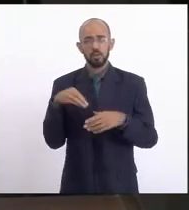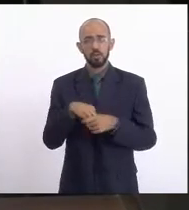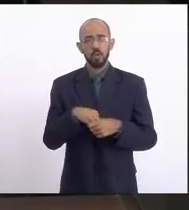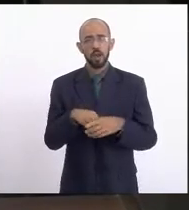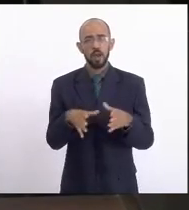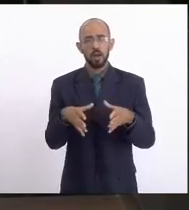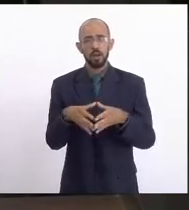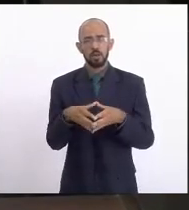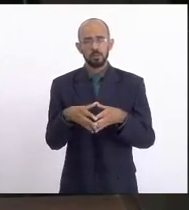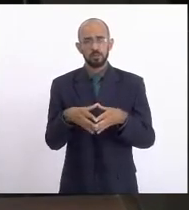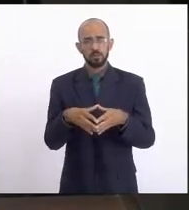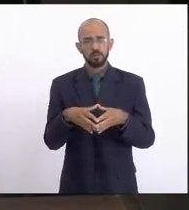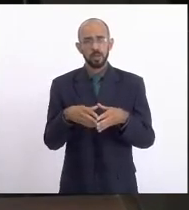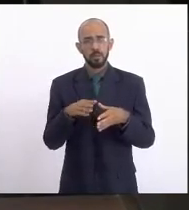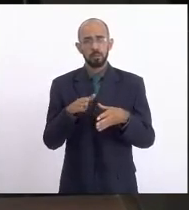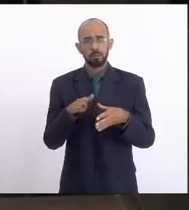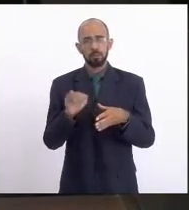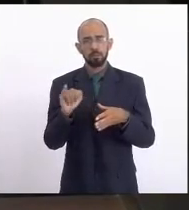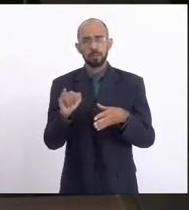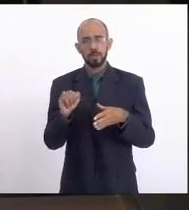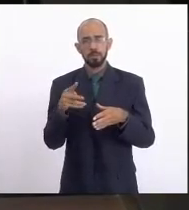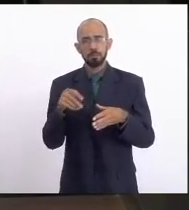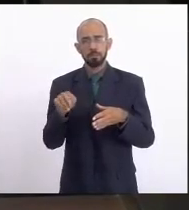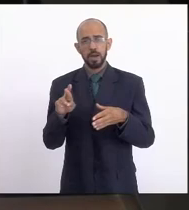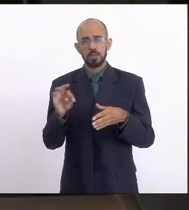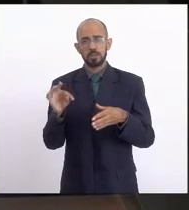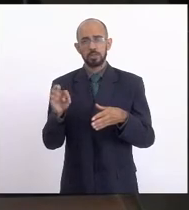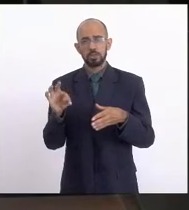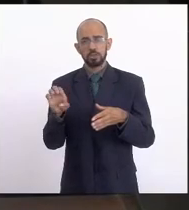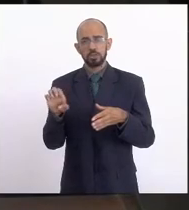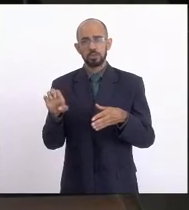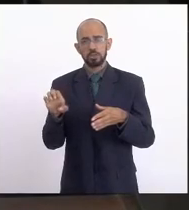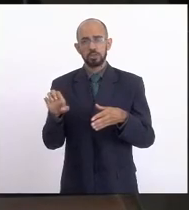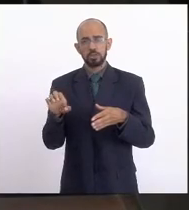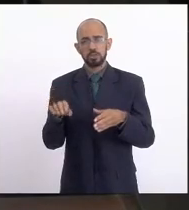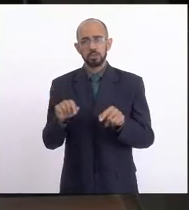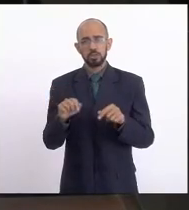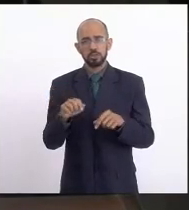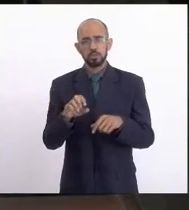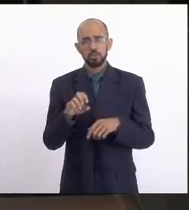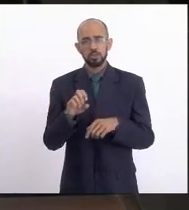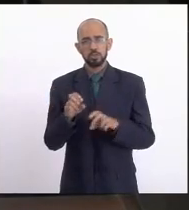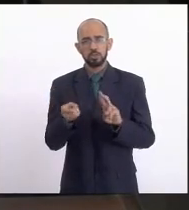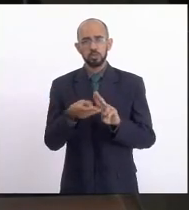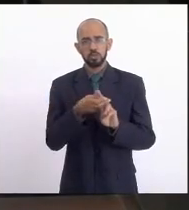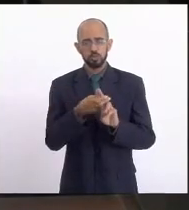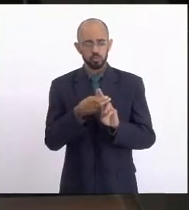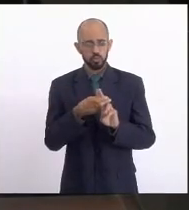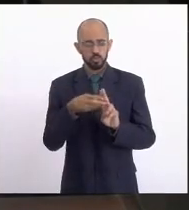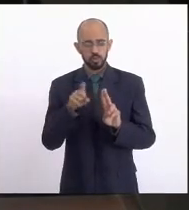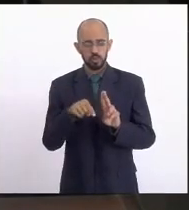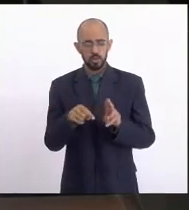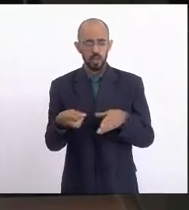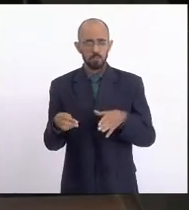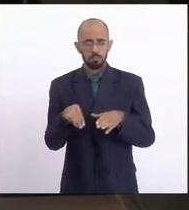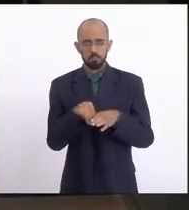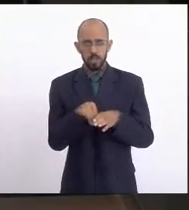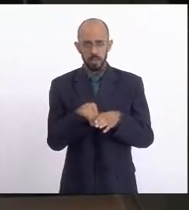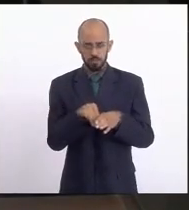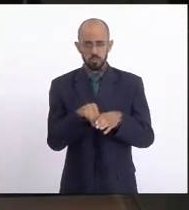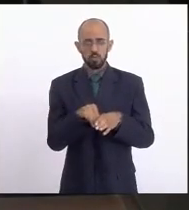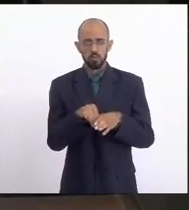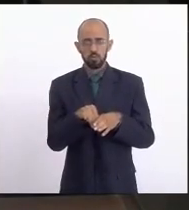Intergestores Bipartite do SUS e a Comissão Intergestores Regional, a CIB e a CIR, que são entes do Sistema Único de Saúde. Pois